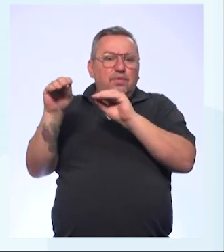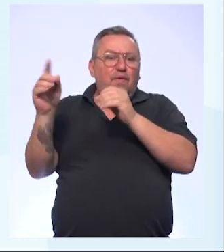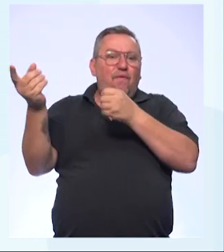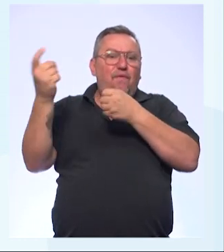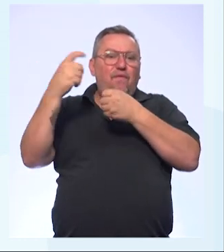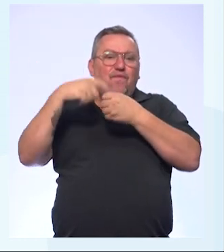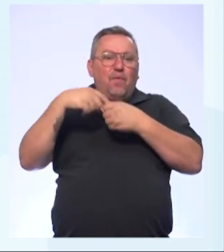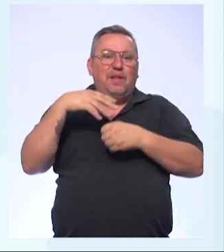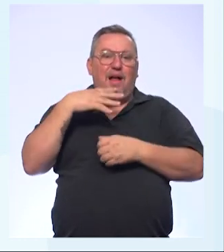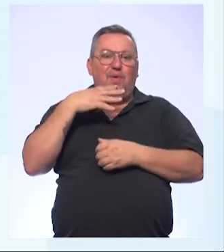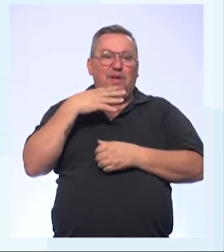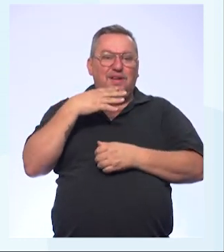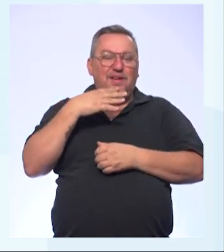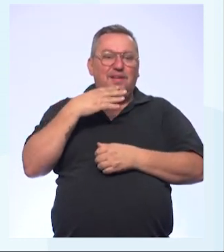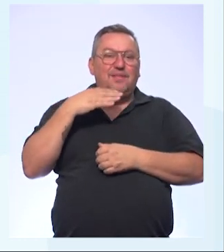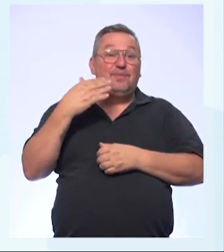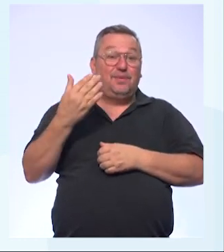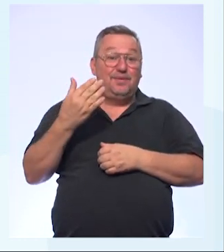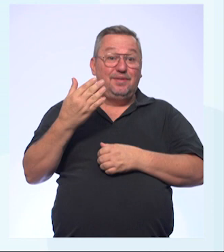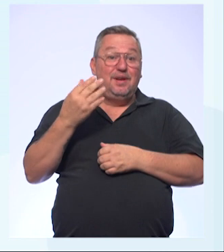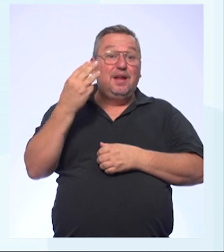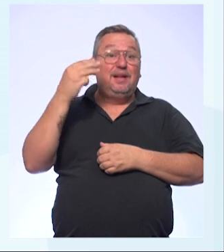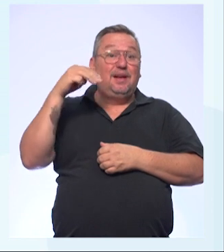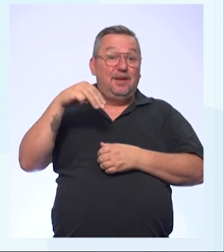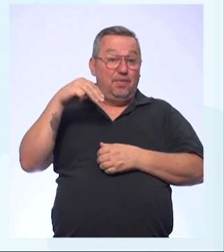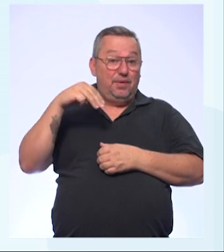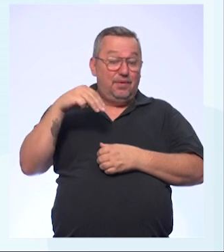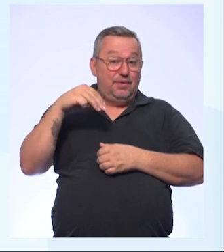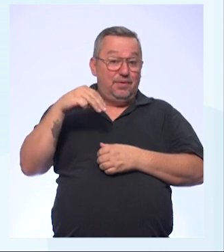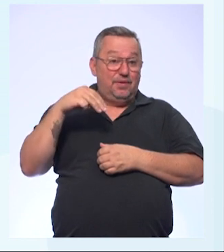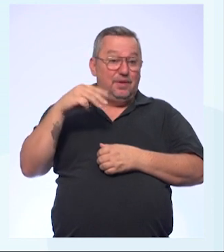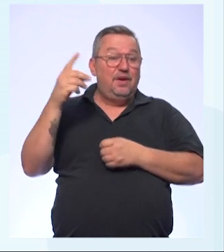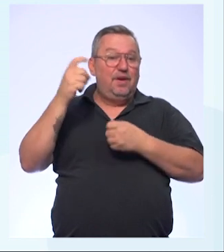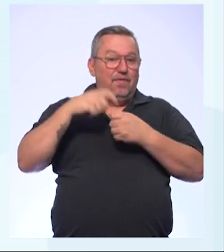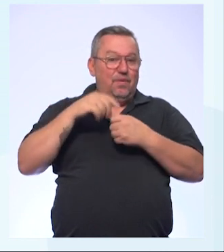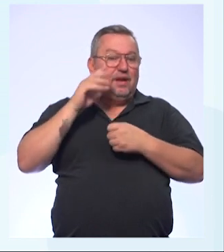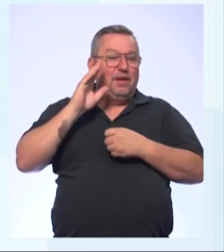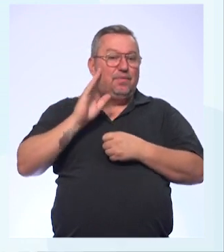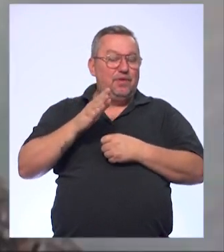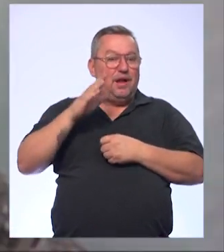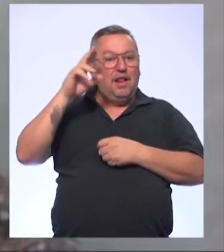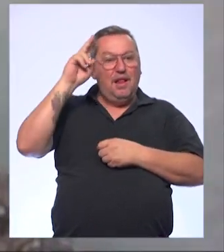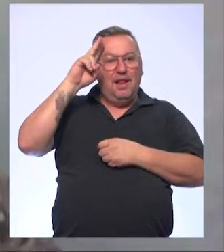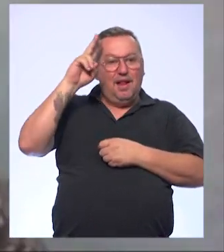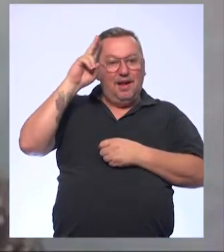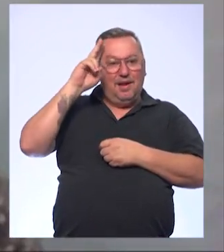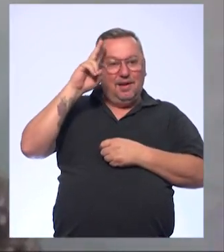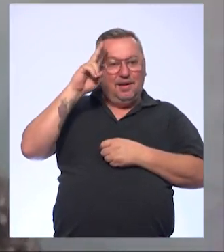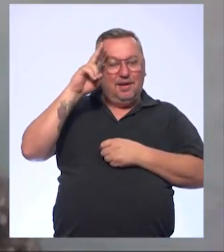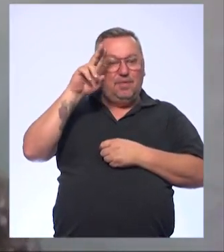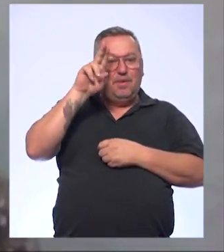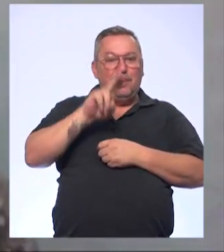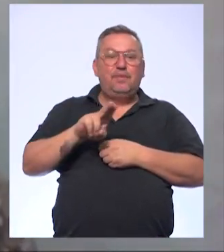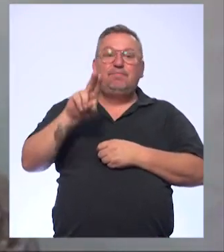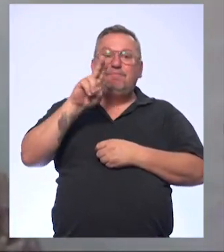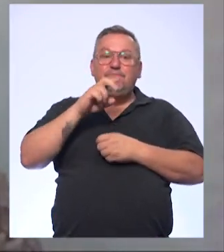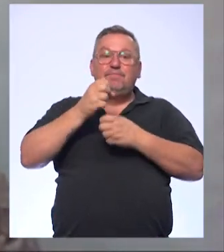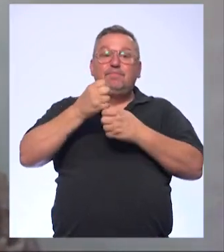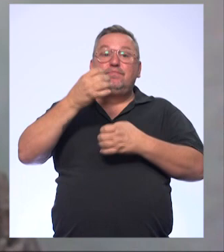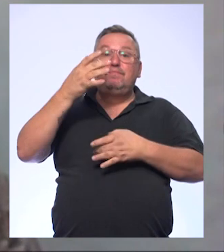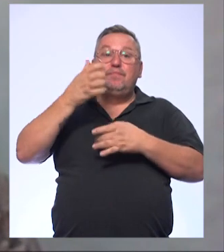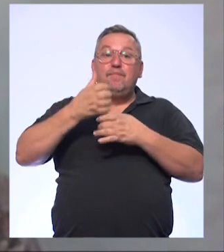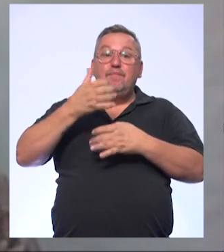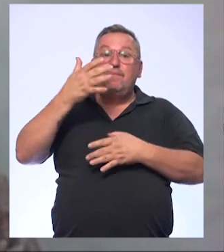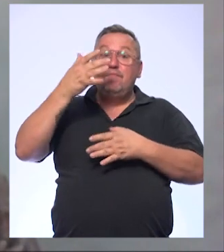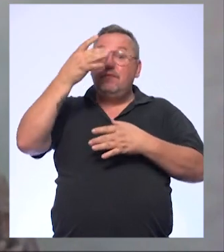de conhecer? Vamos deixar 3 minutos e voltaremos. Lembrem-se para utilizar o chat